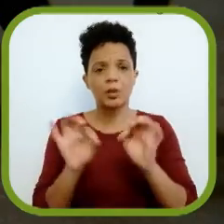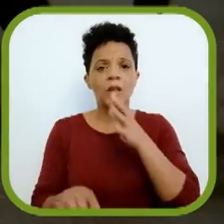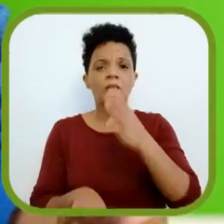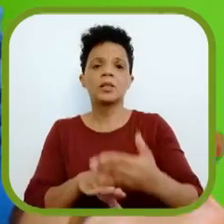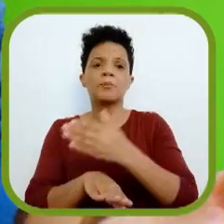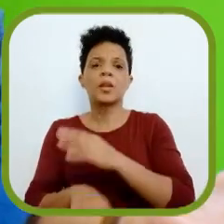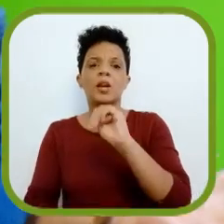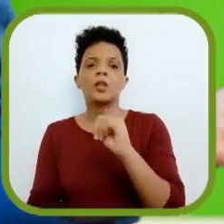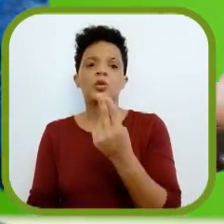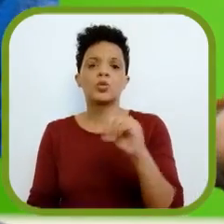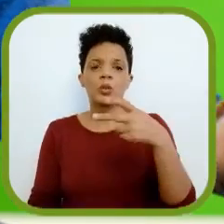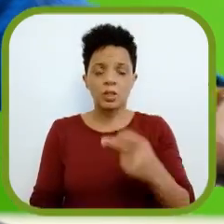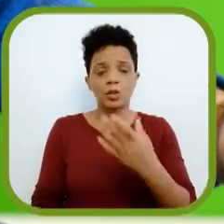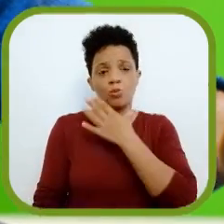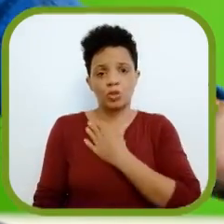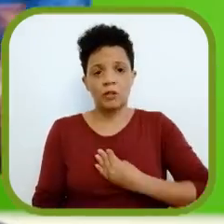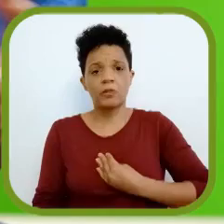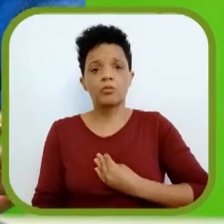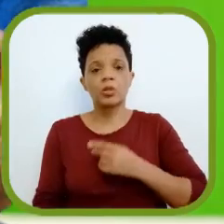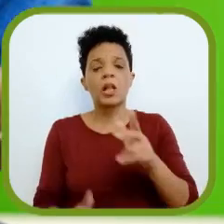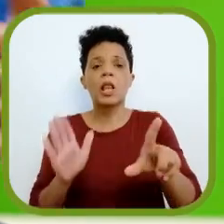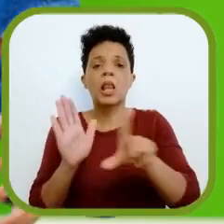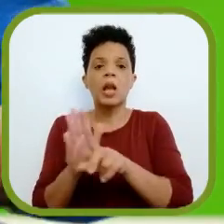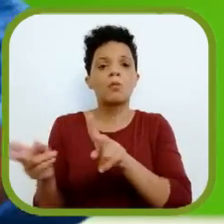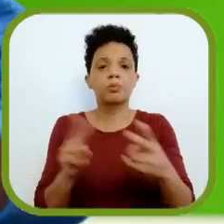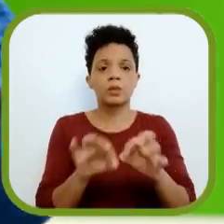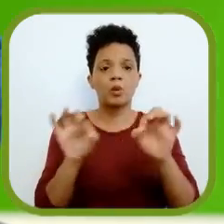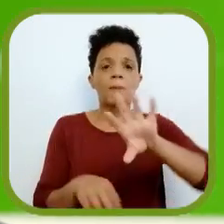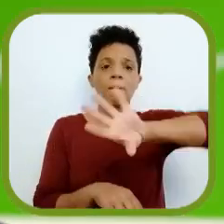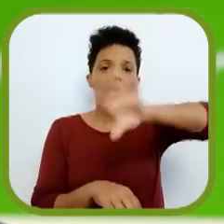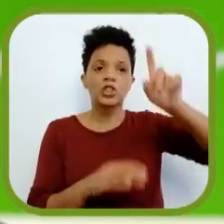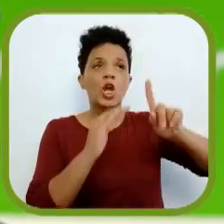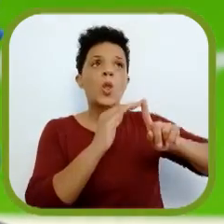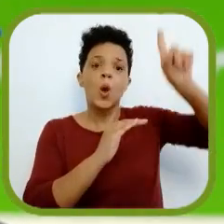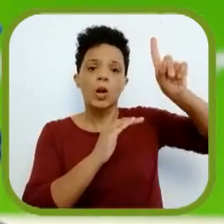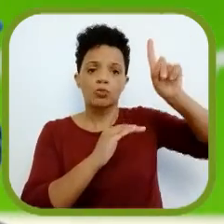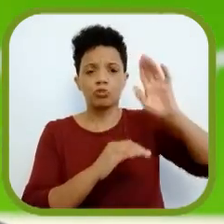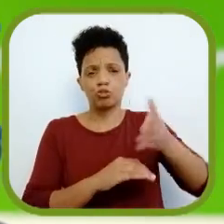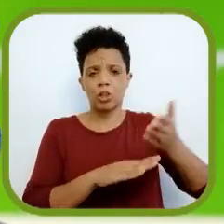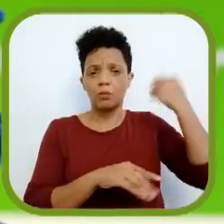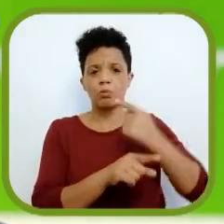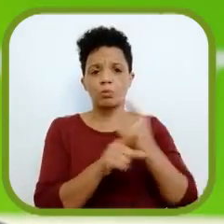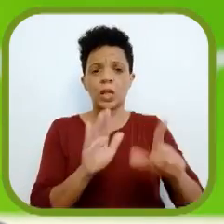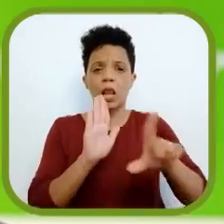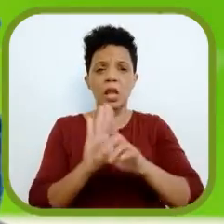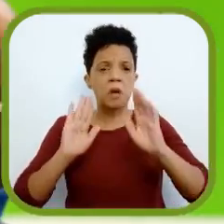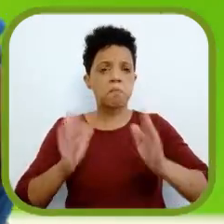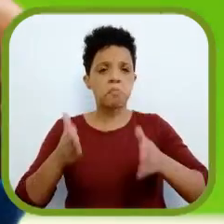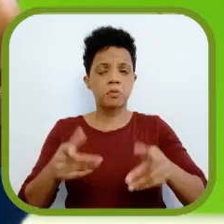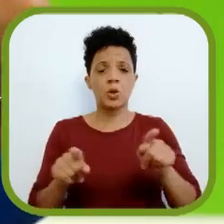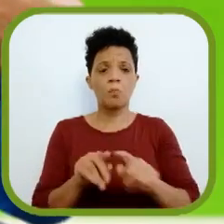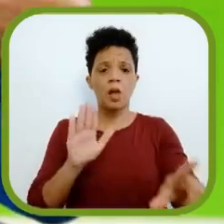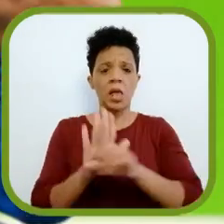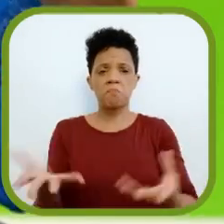Indiscutivelmente, como disse a Susana, portanto, gostávamos muito que estas leis fossem transitórias e nos países nórdicos já foram, porque já não há necessidade da lei,